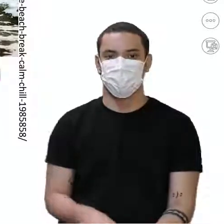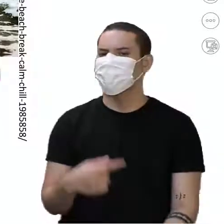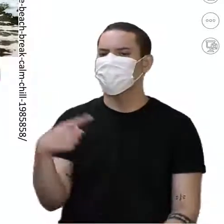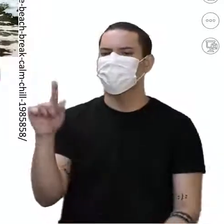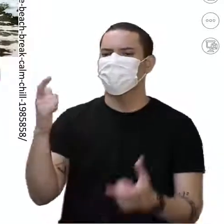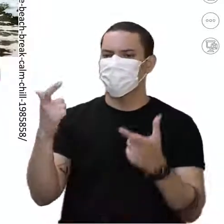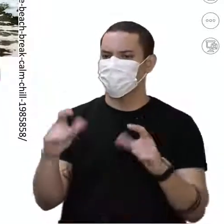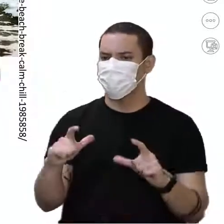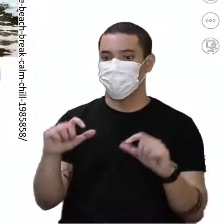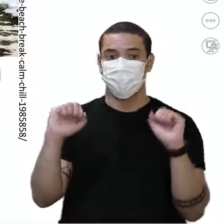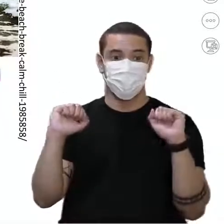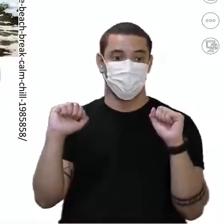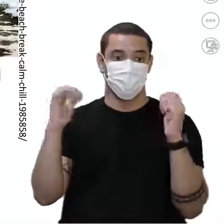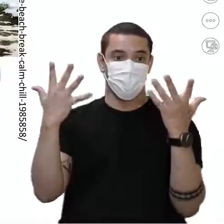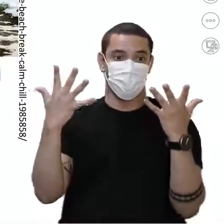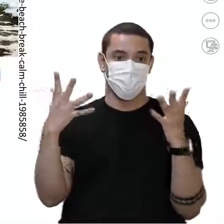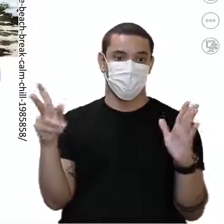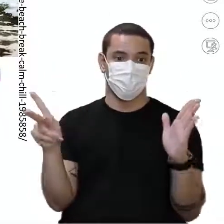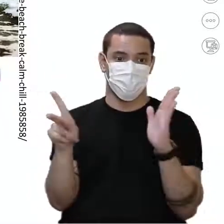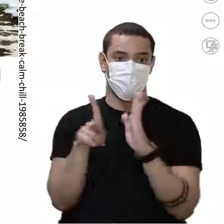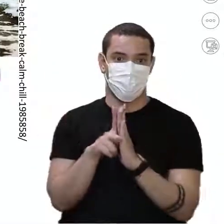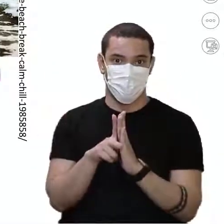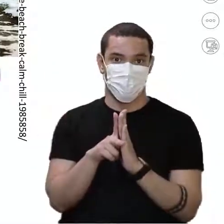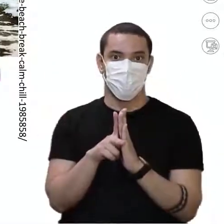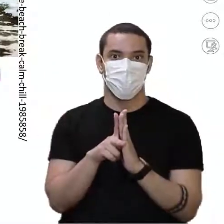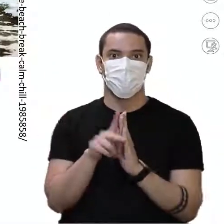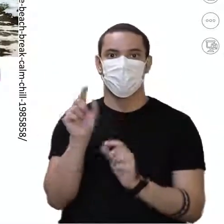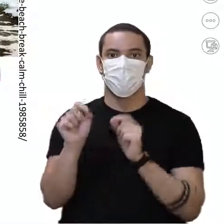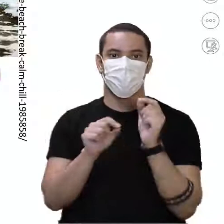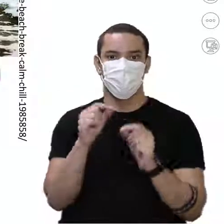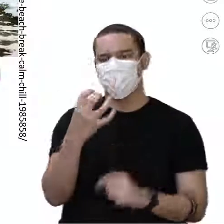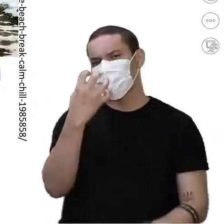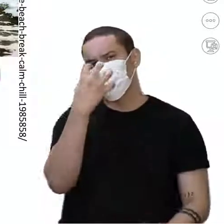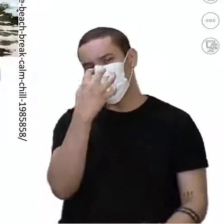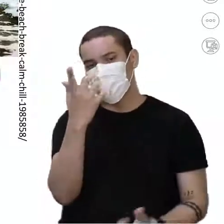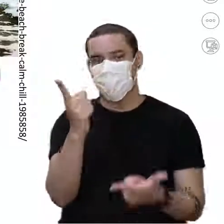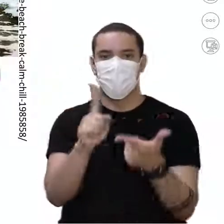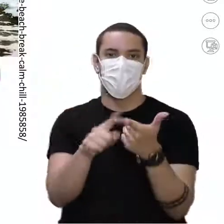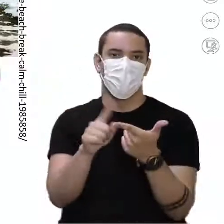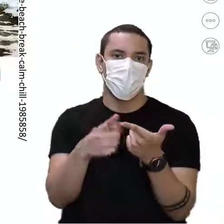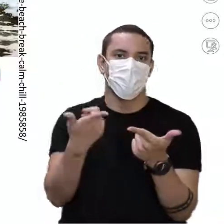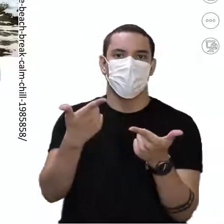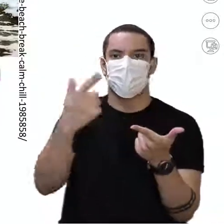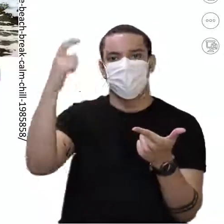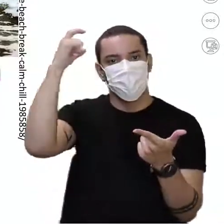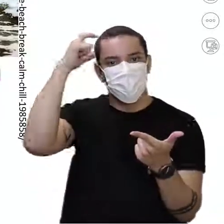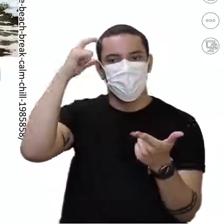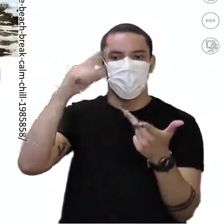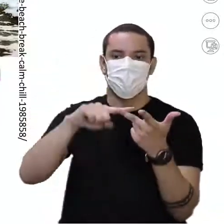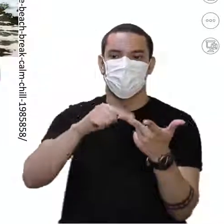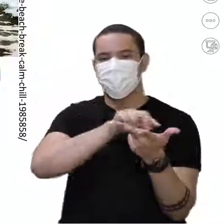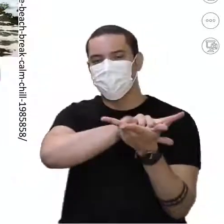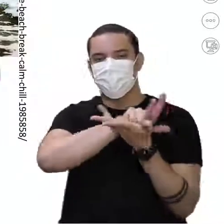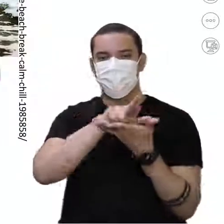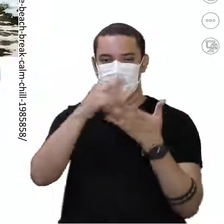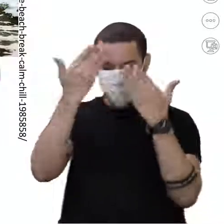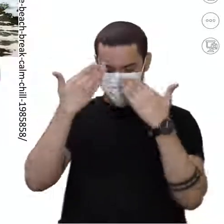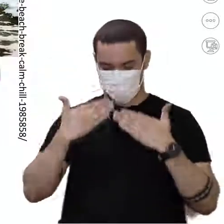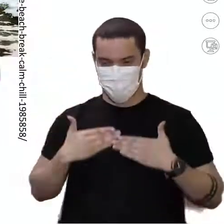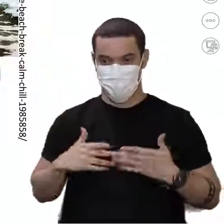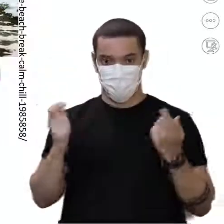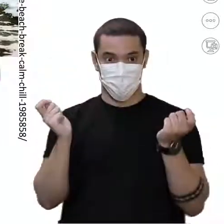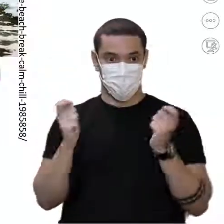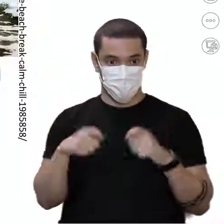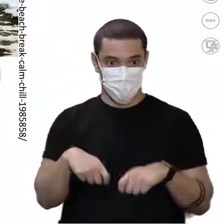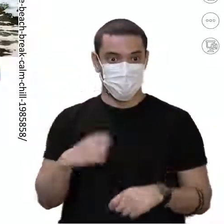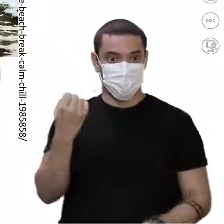party, que é o quê? Uma festa à fantasia. Have you ever been to a costume party? Se eu fosse responder